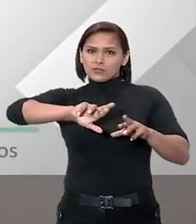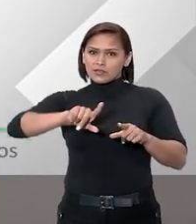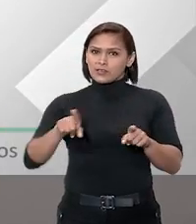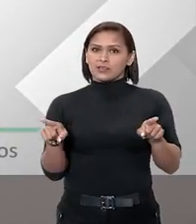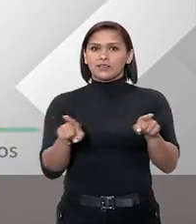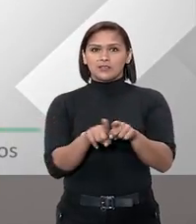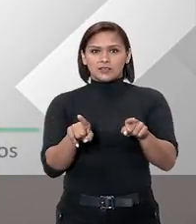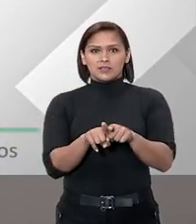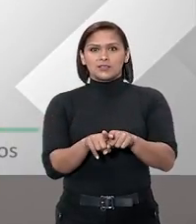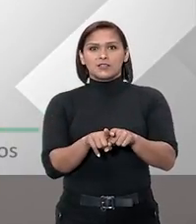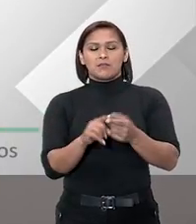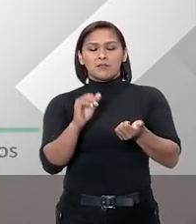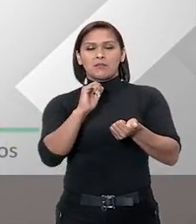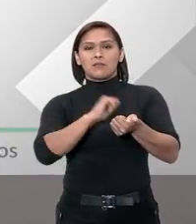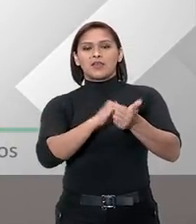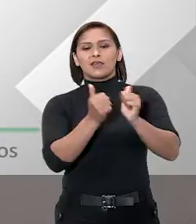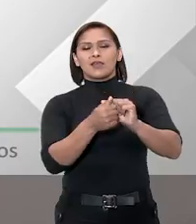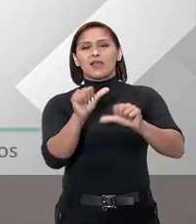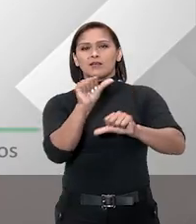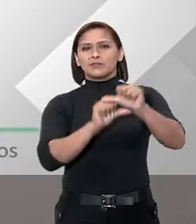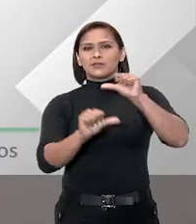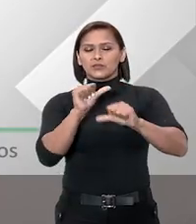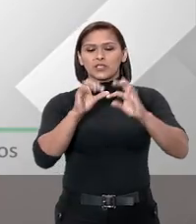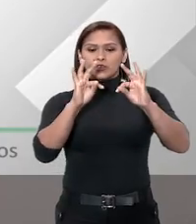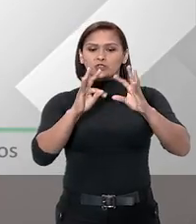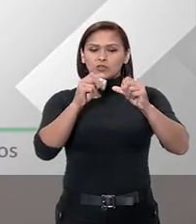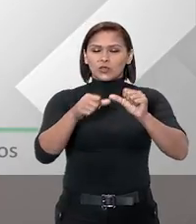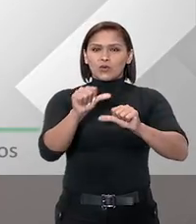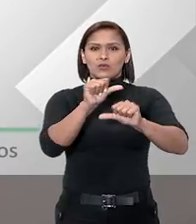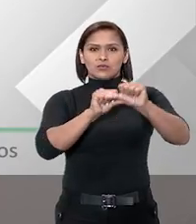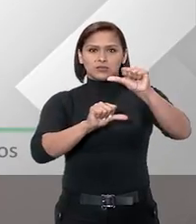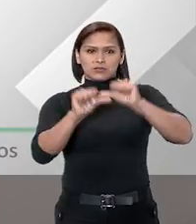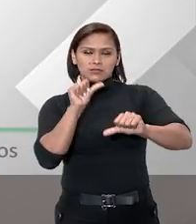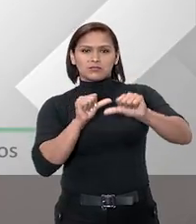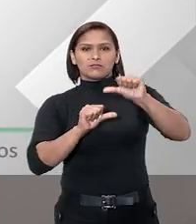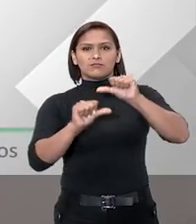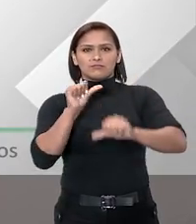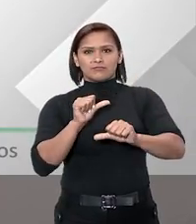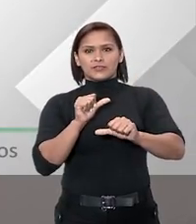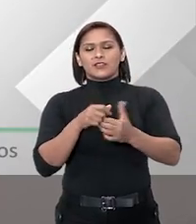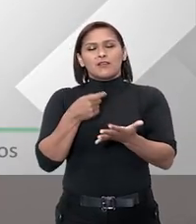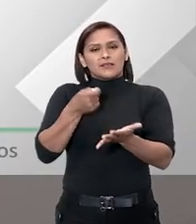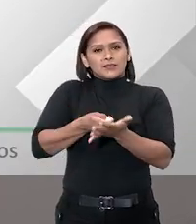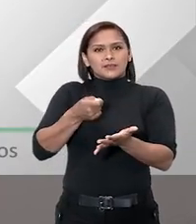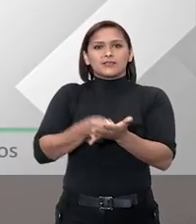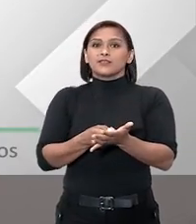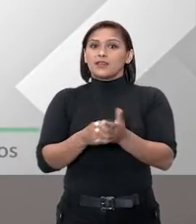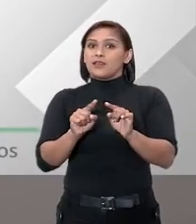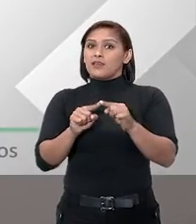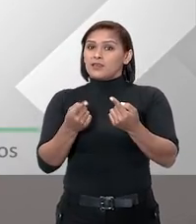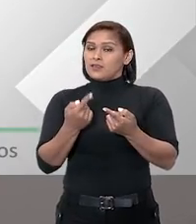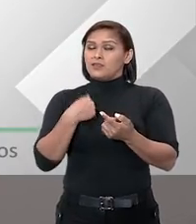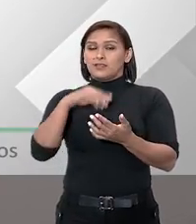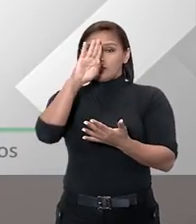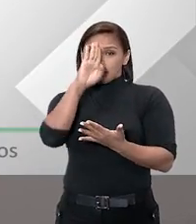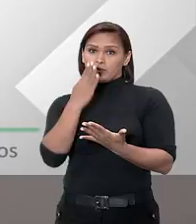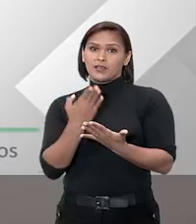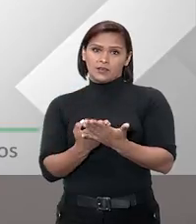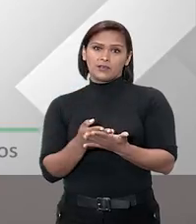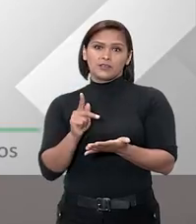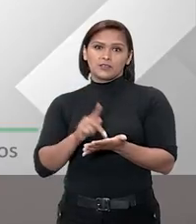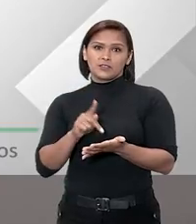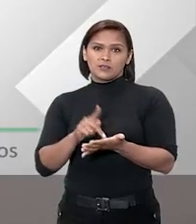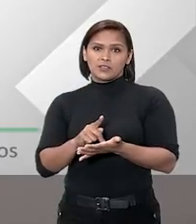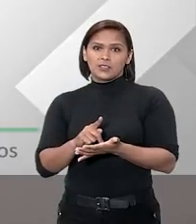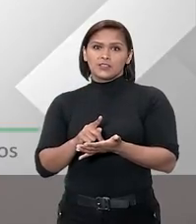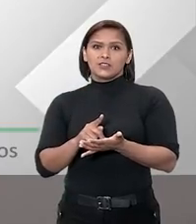e também a questão da mudança, né, toda mudança aí ela gera, de certa forma, uma resistência. Então, eu acredito